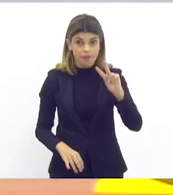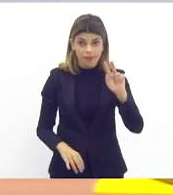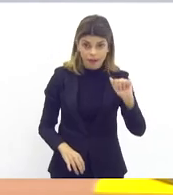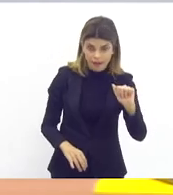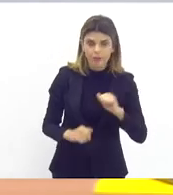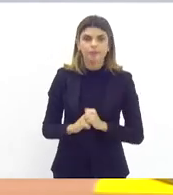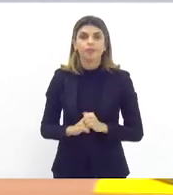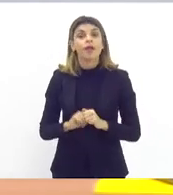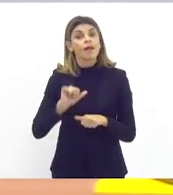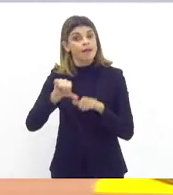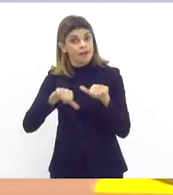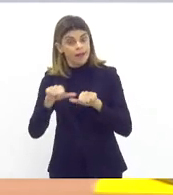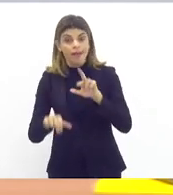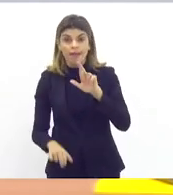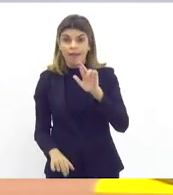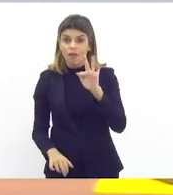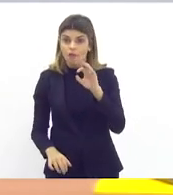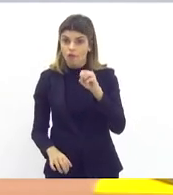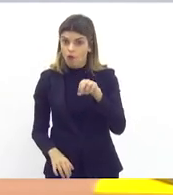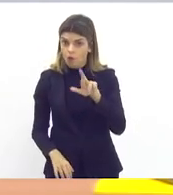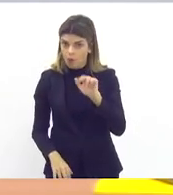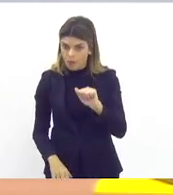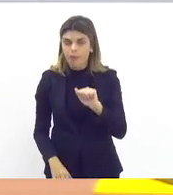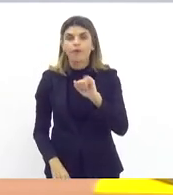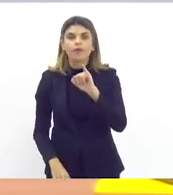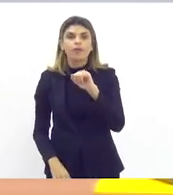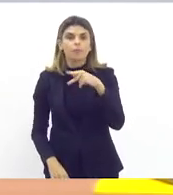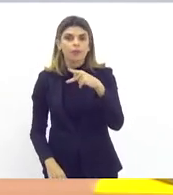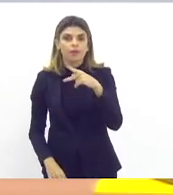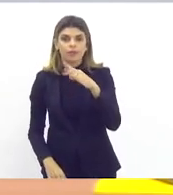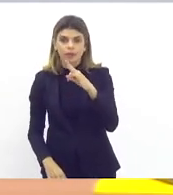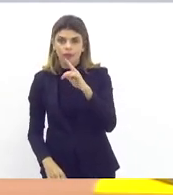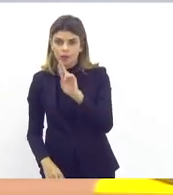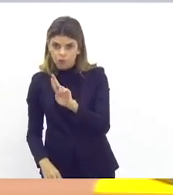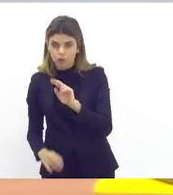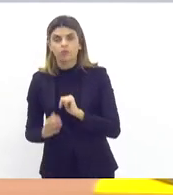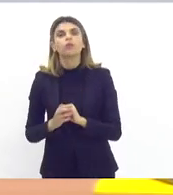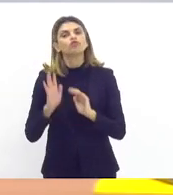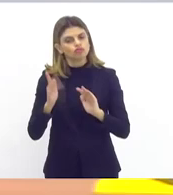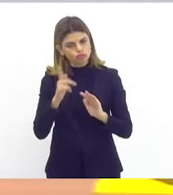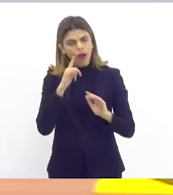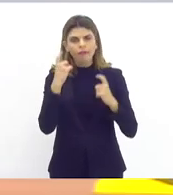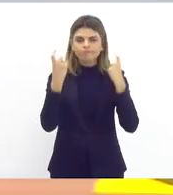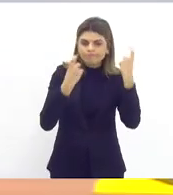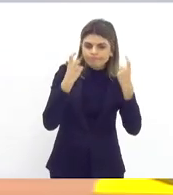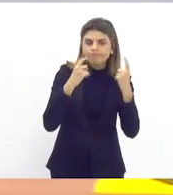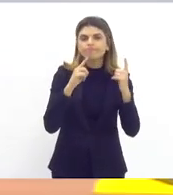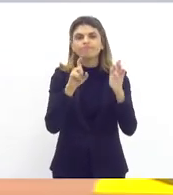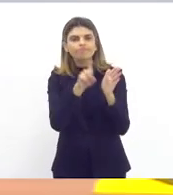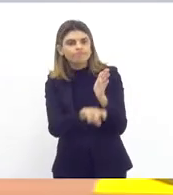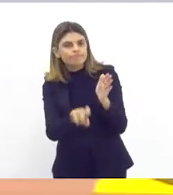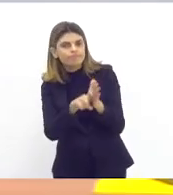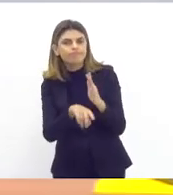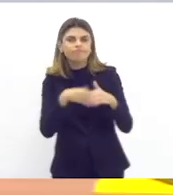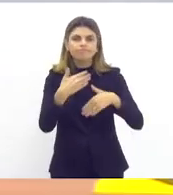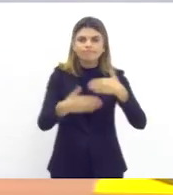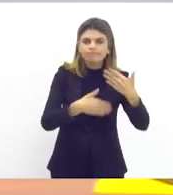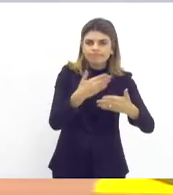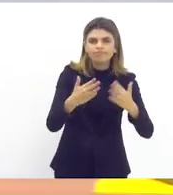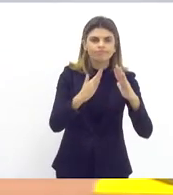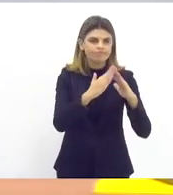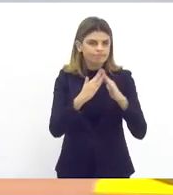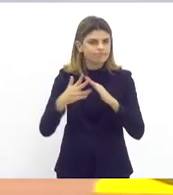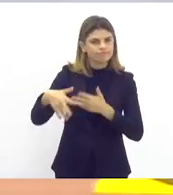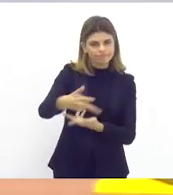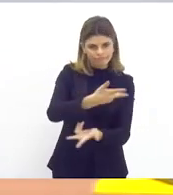no ITCMD, no Imposto sobre Herança e Doações. Já está se avançando nessa linha da tributação do patrimônio. O imposto